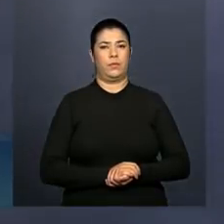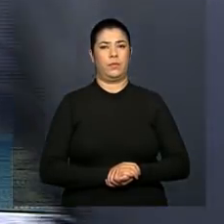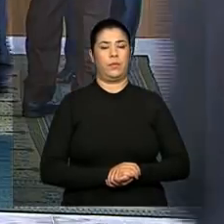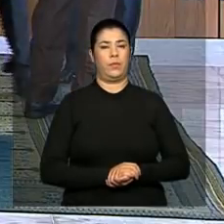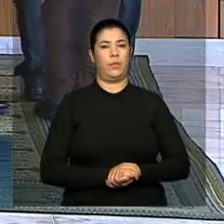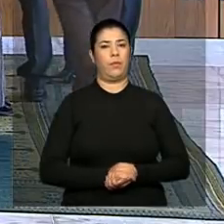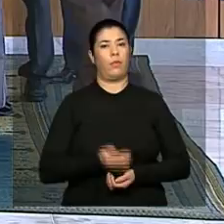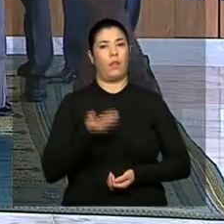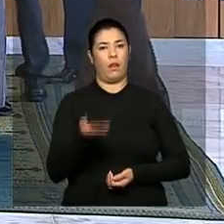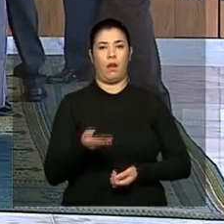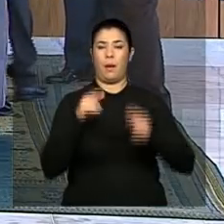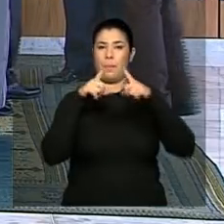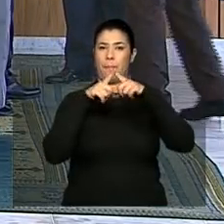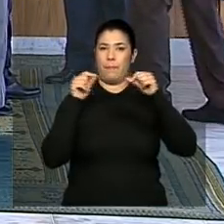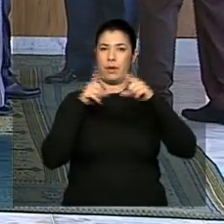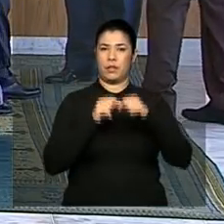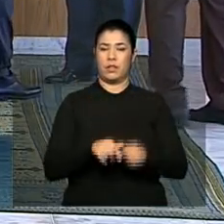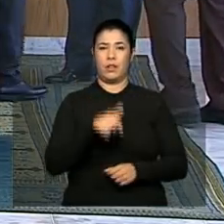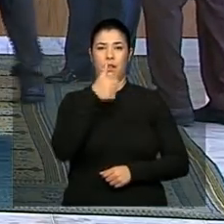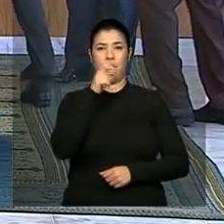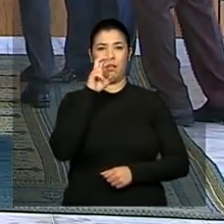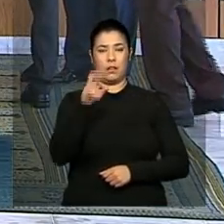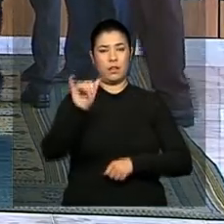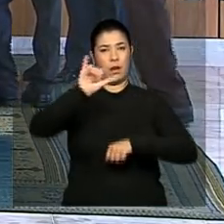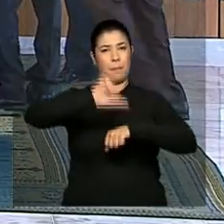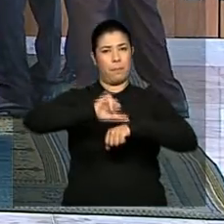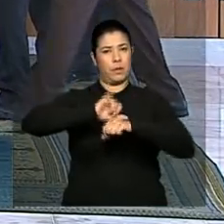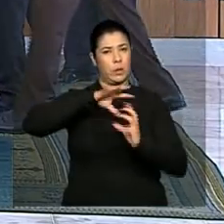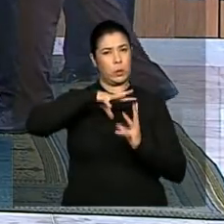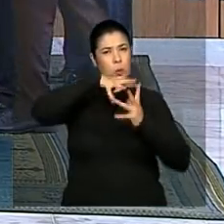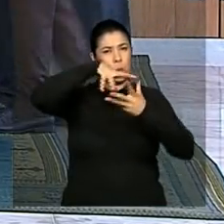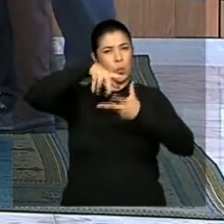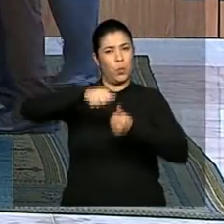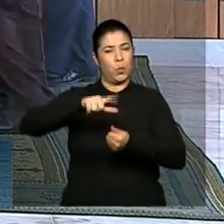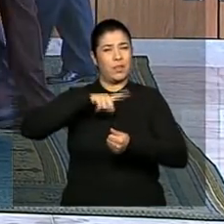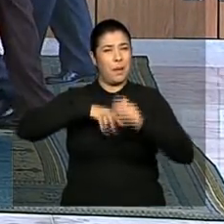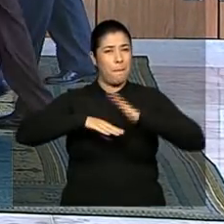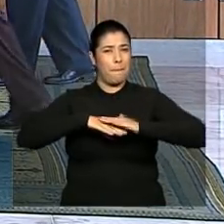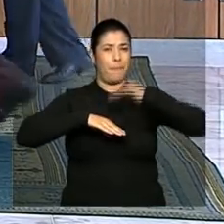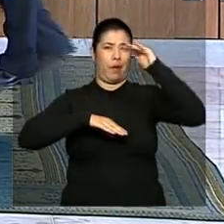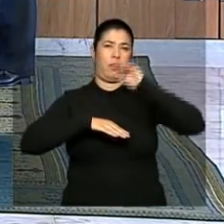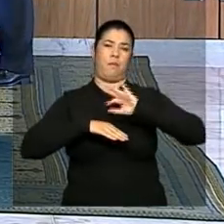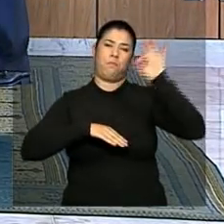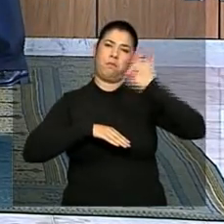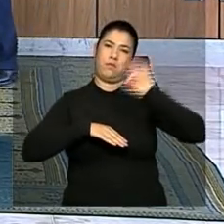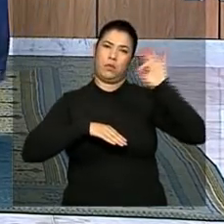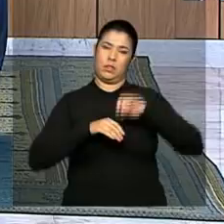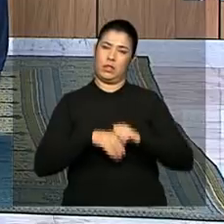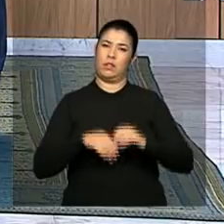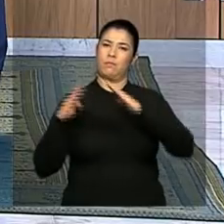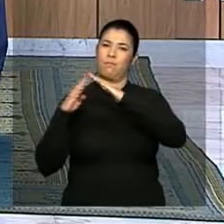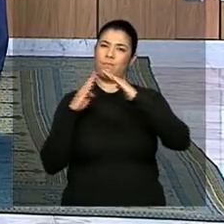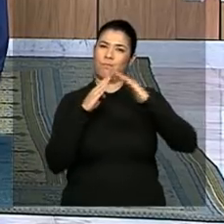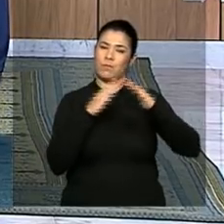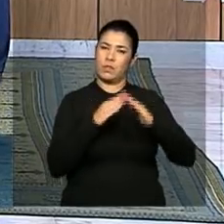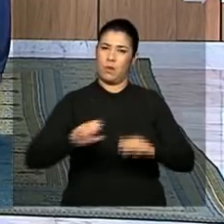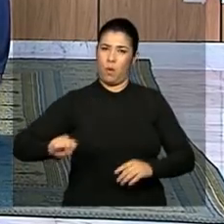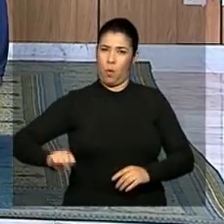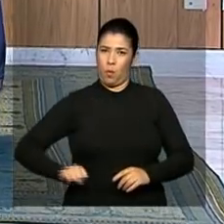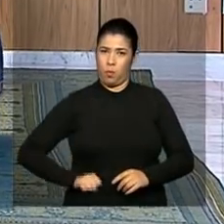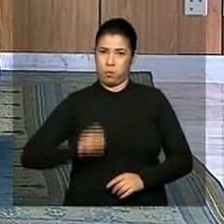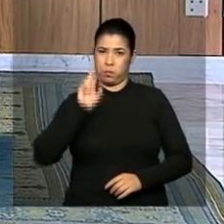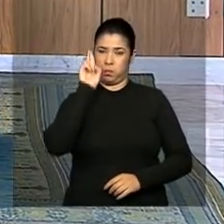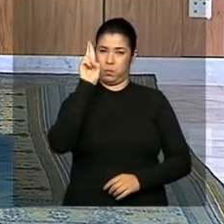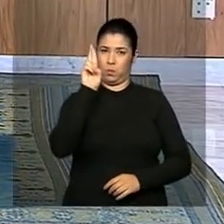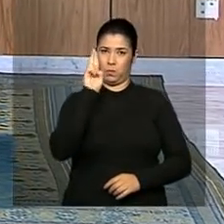Brasília é uma das 15 capitais do mundo que mais tem embaixadas residentes. O embaixador é a pessoa que